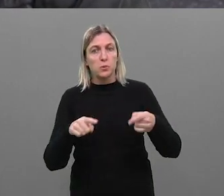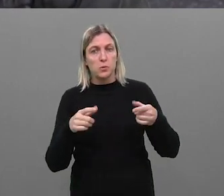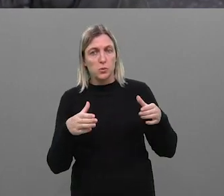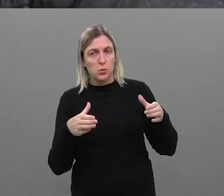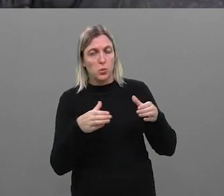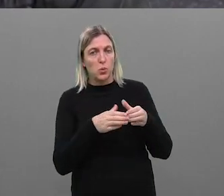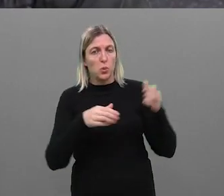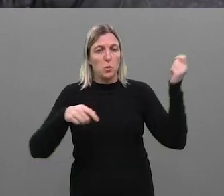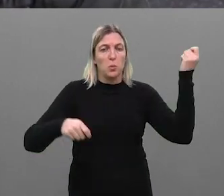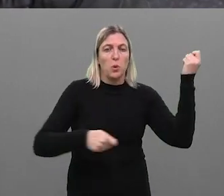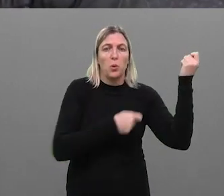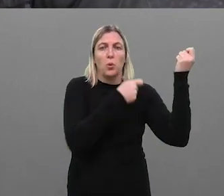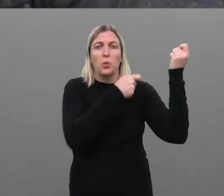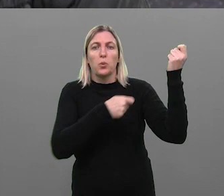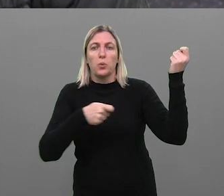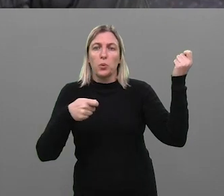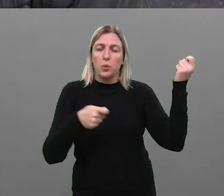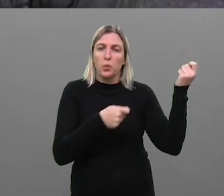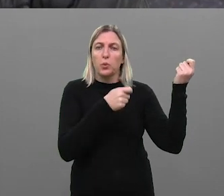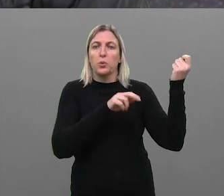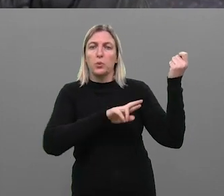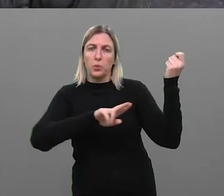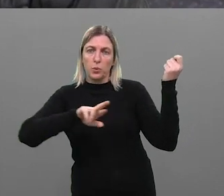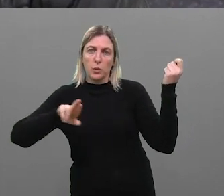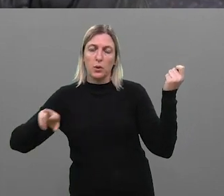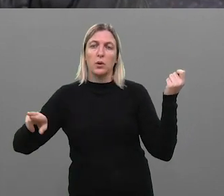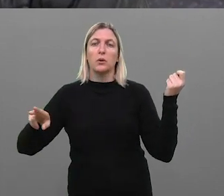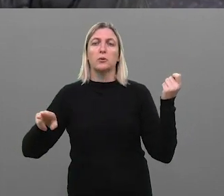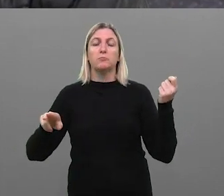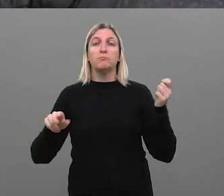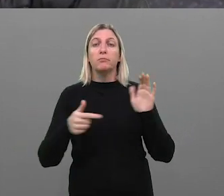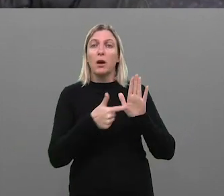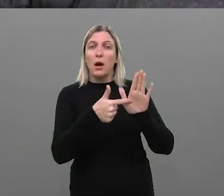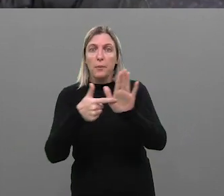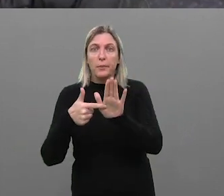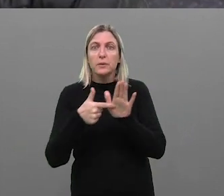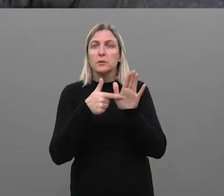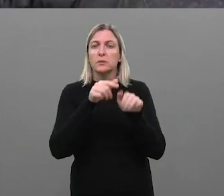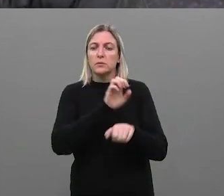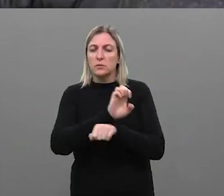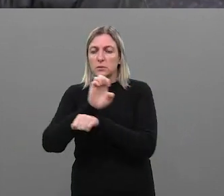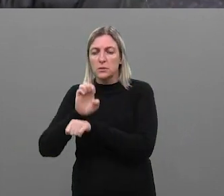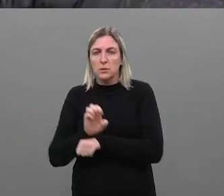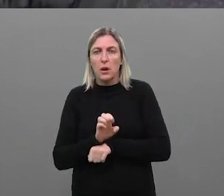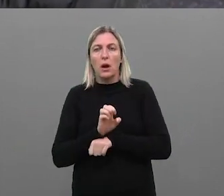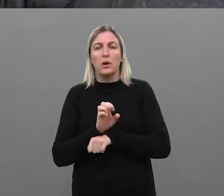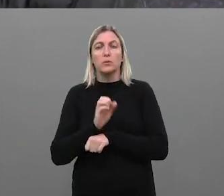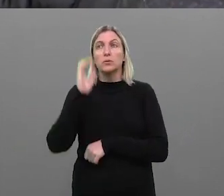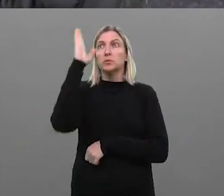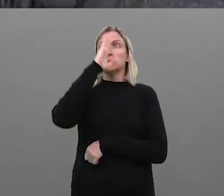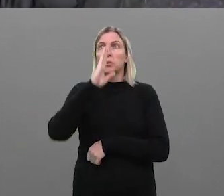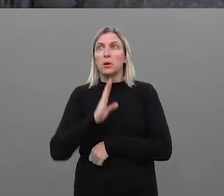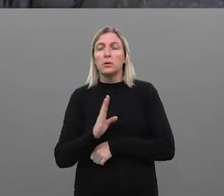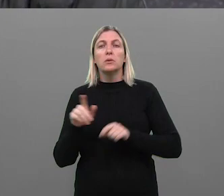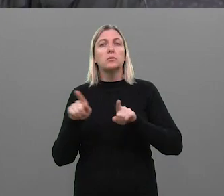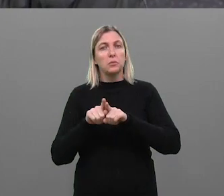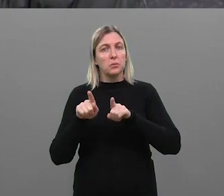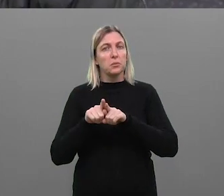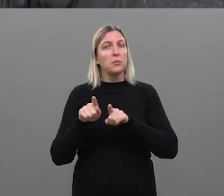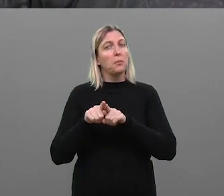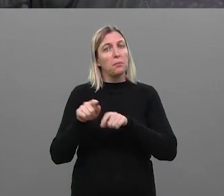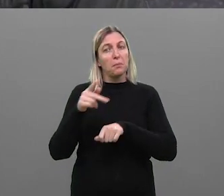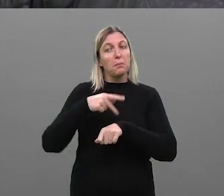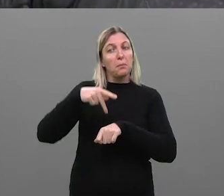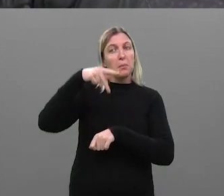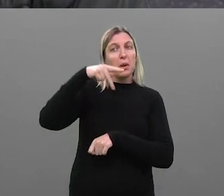de Orquestra por exemplo ou de de que estão tocando em diversos não só estados do país como diversos países do mundo que saíram daqui né